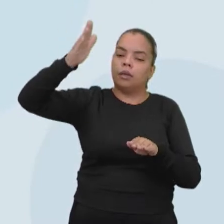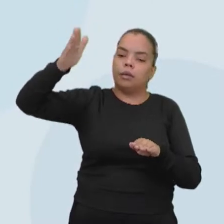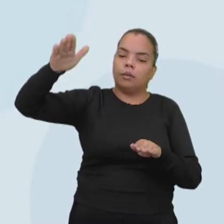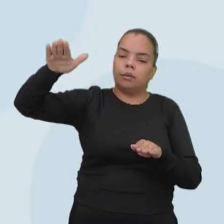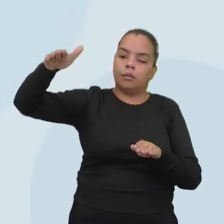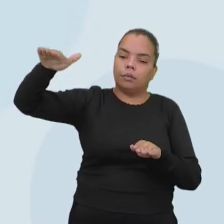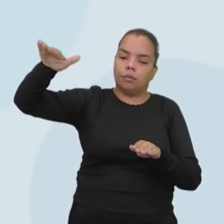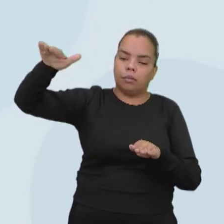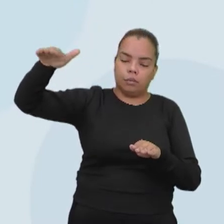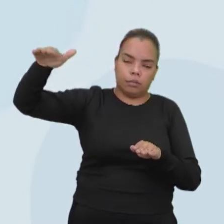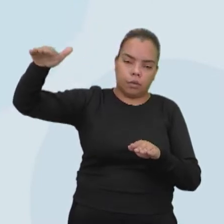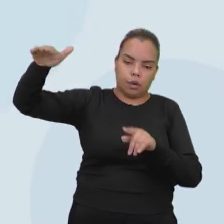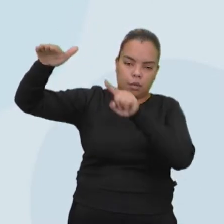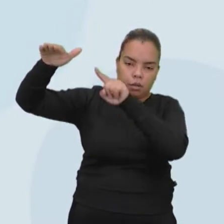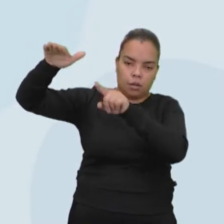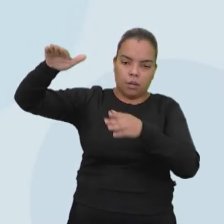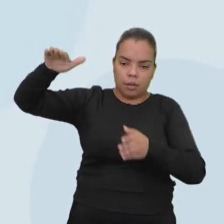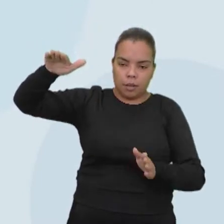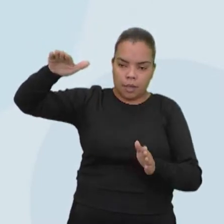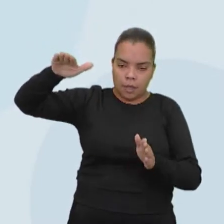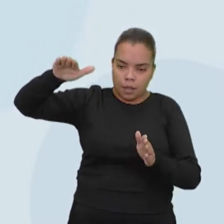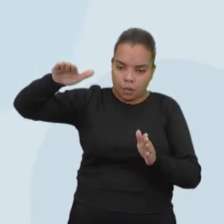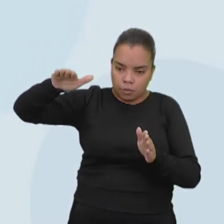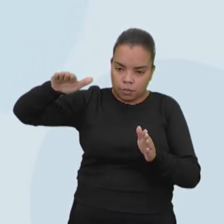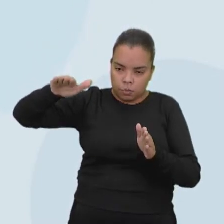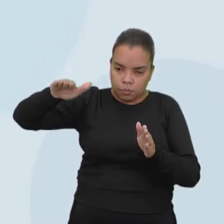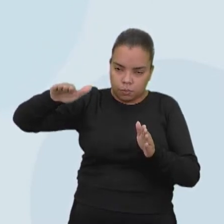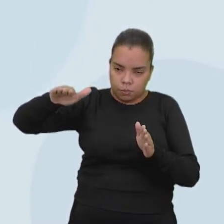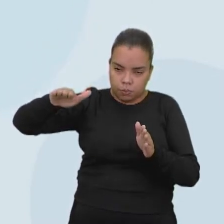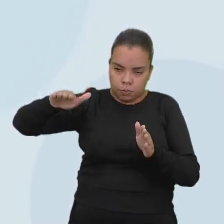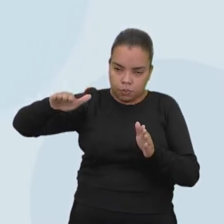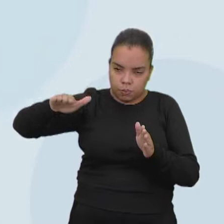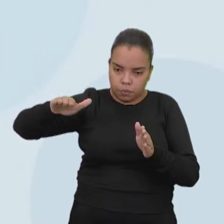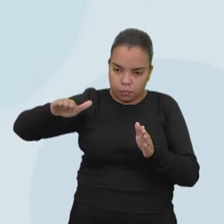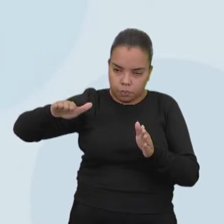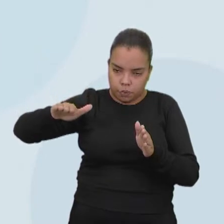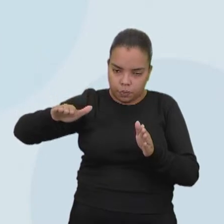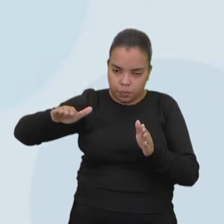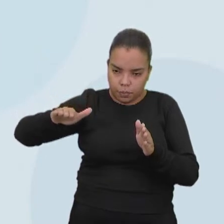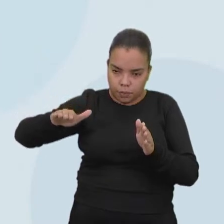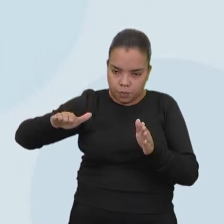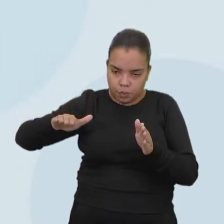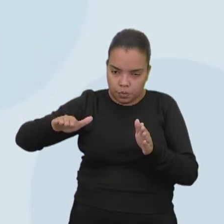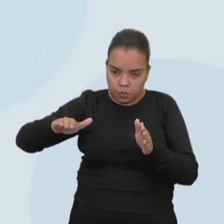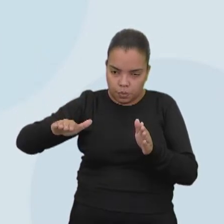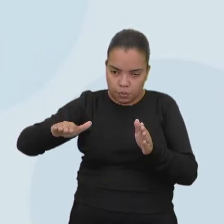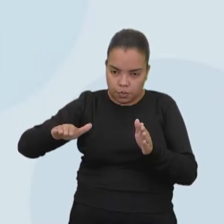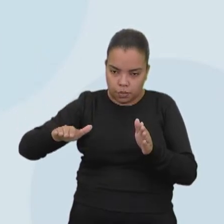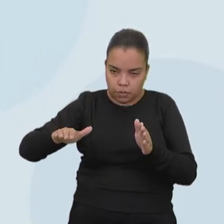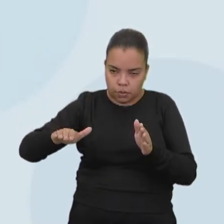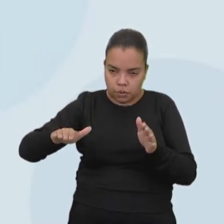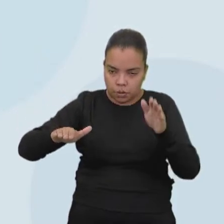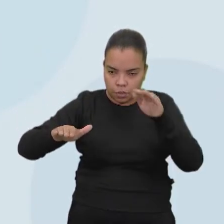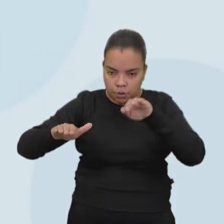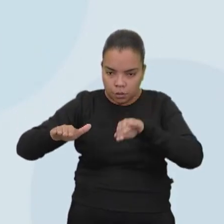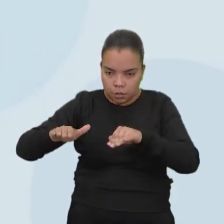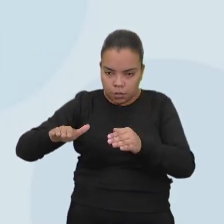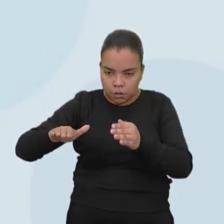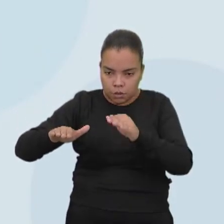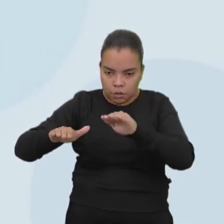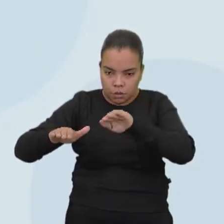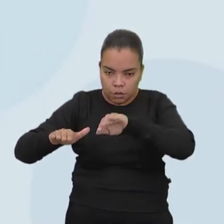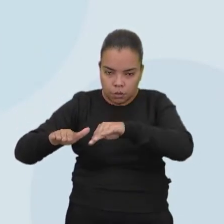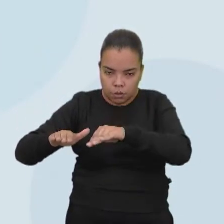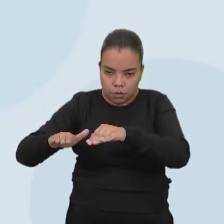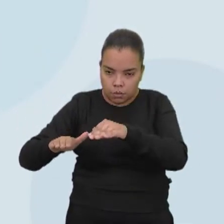que passa lá no Rio Colorado, né, que essa imagem não aparece, mas tem outras imagens que mostram aí, né, o Rio Colorado passando aí,